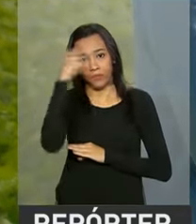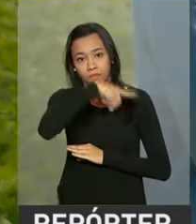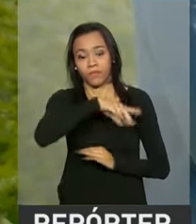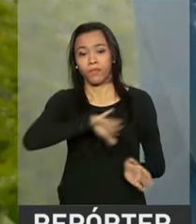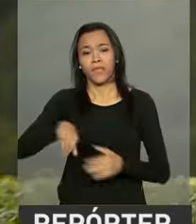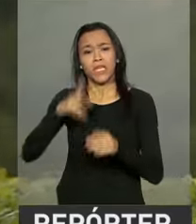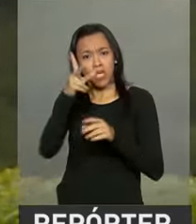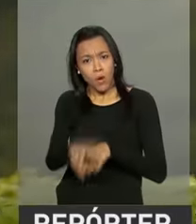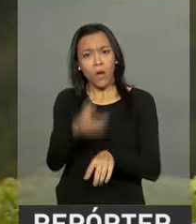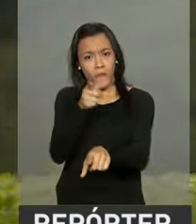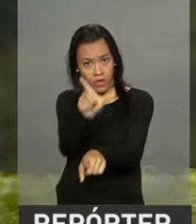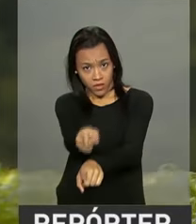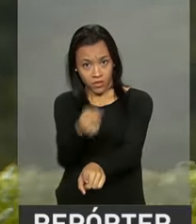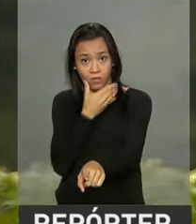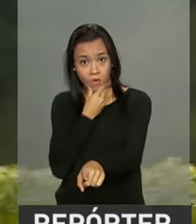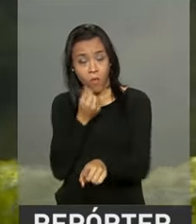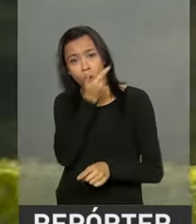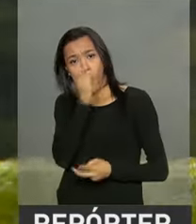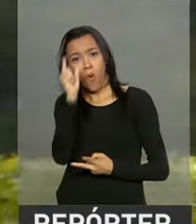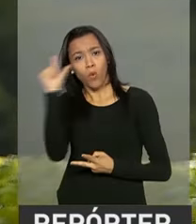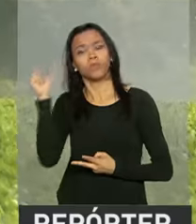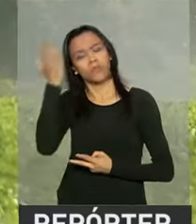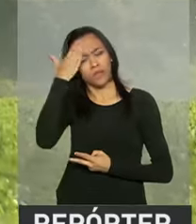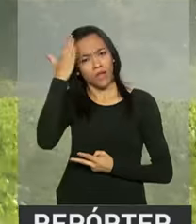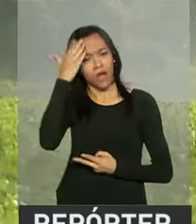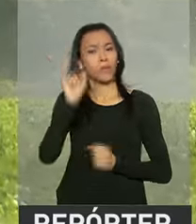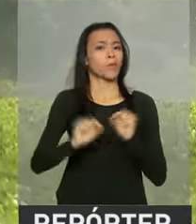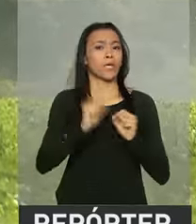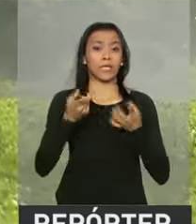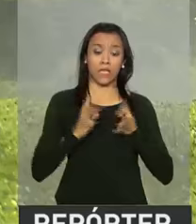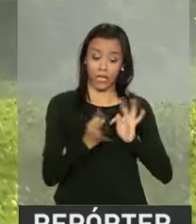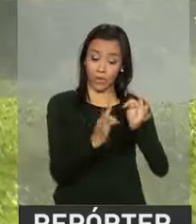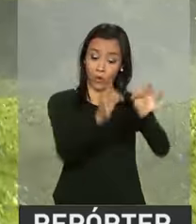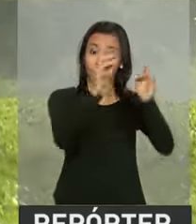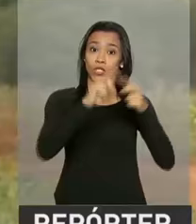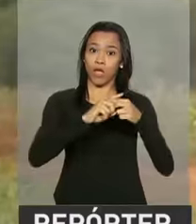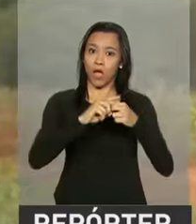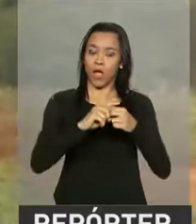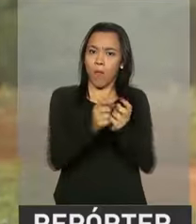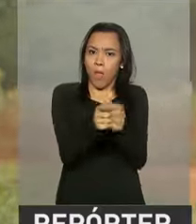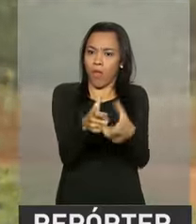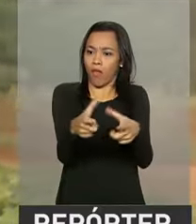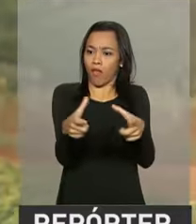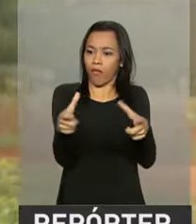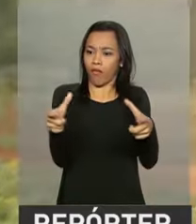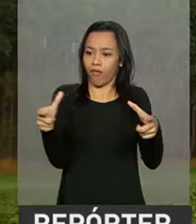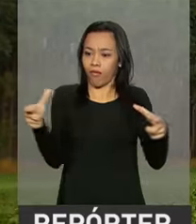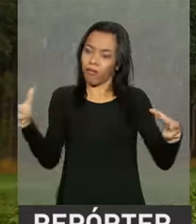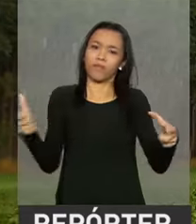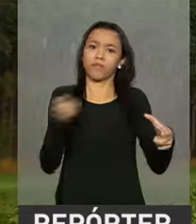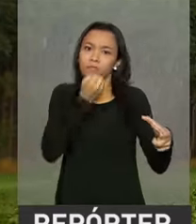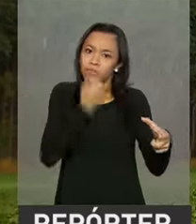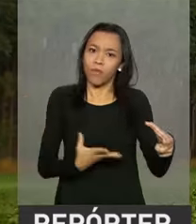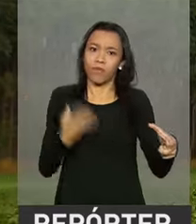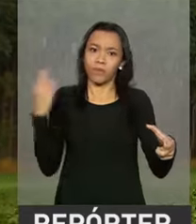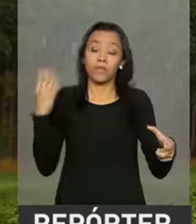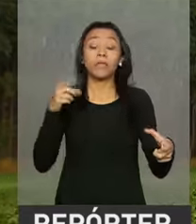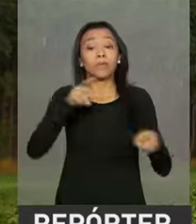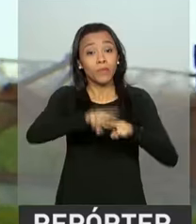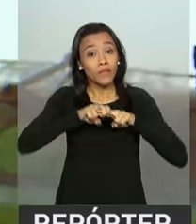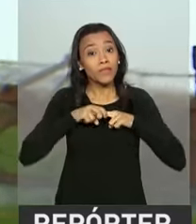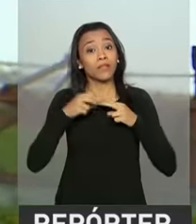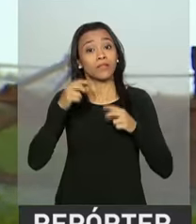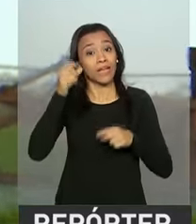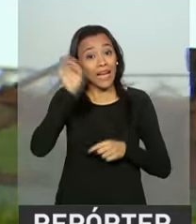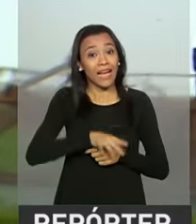Paulo, muitos produtores rurais já sabem que tecnologia e aumento de produtividade estão diretamente ligados. Por isso,